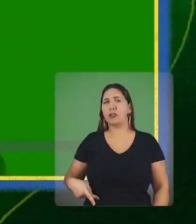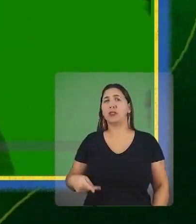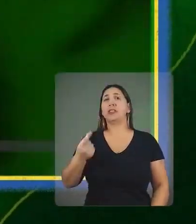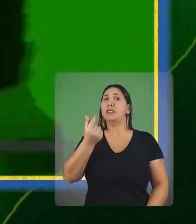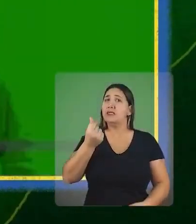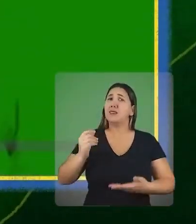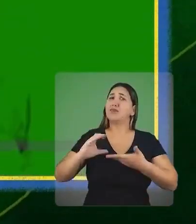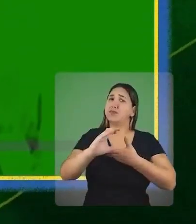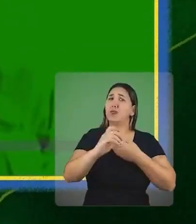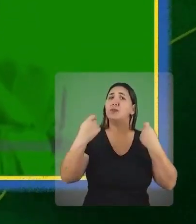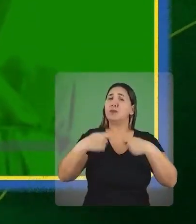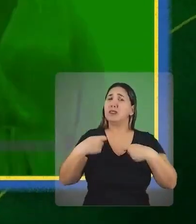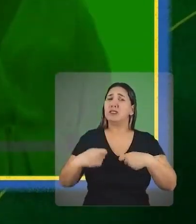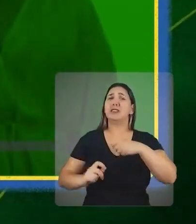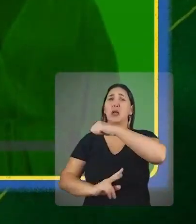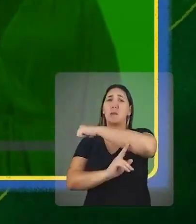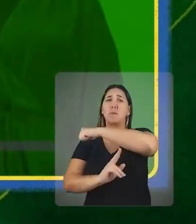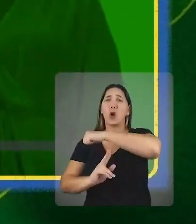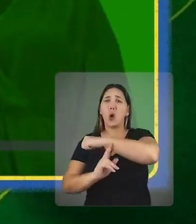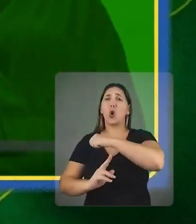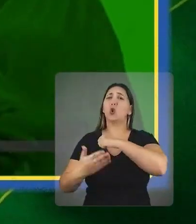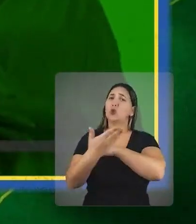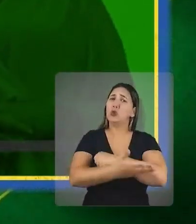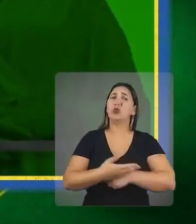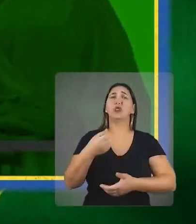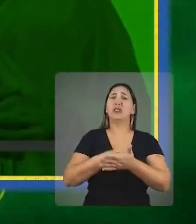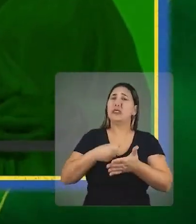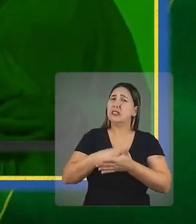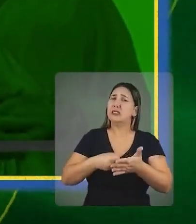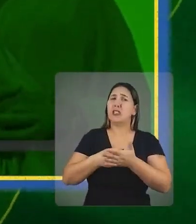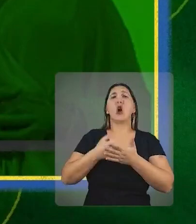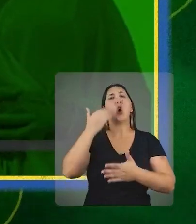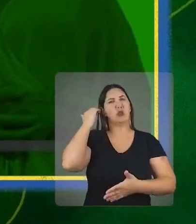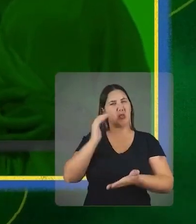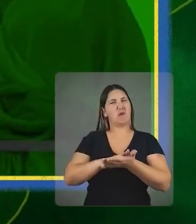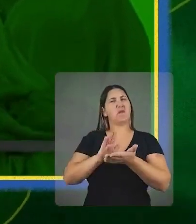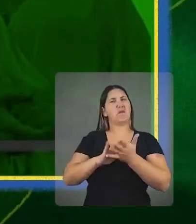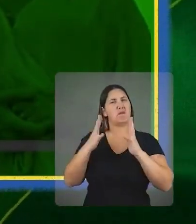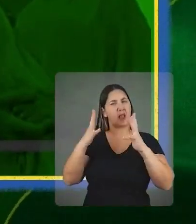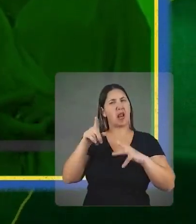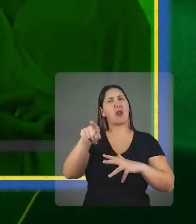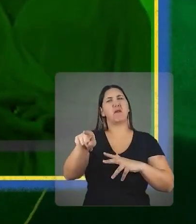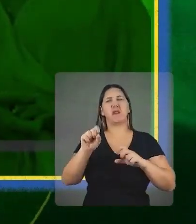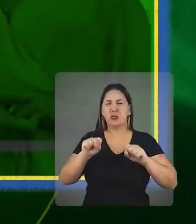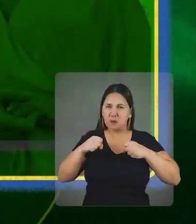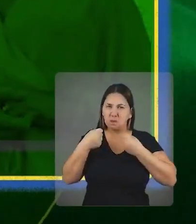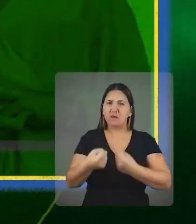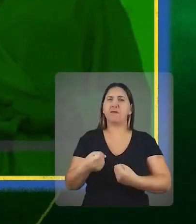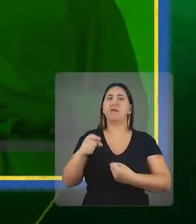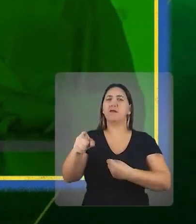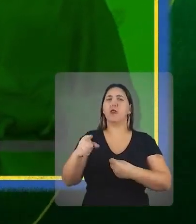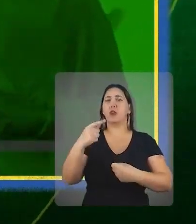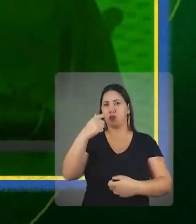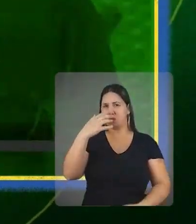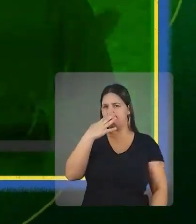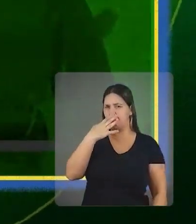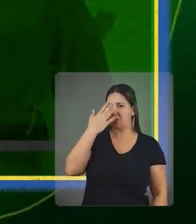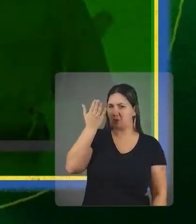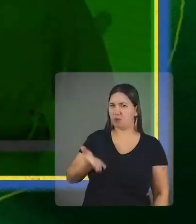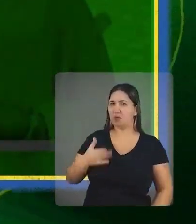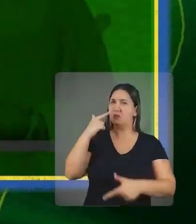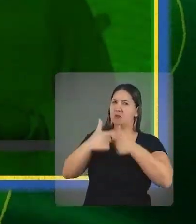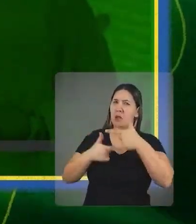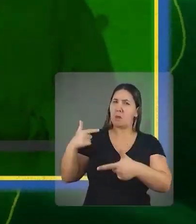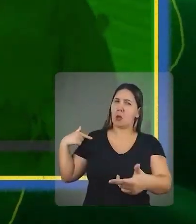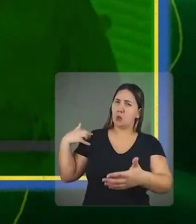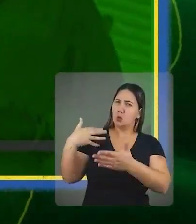precisamos de recursos, precisamos recuperar a estrutura daquela ponte. Então, incansável, Rosana. Parabéns, você tem aqui um grande admirador. Parabéns por todo o trabalho